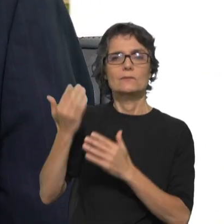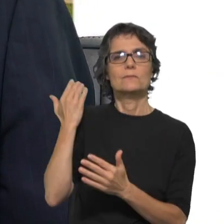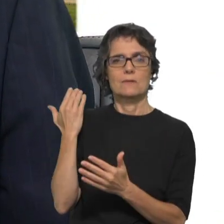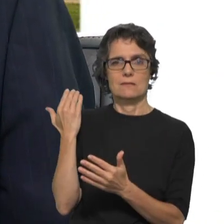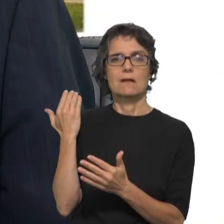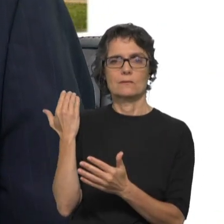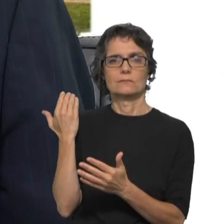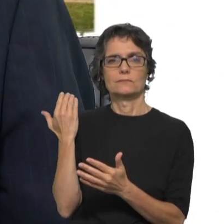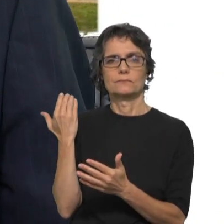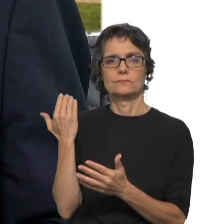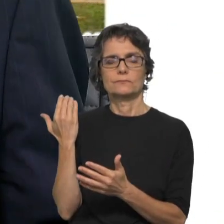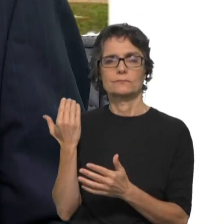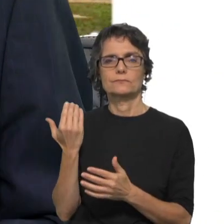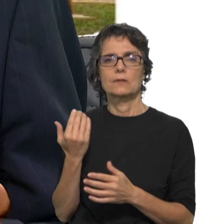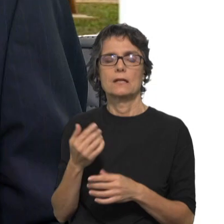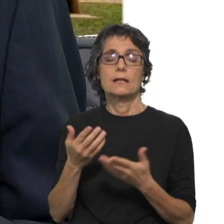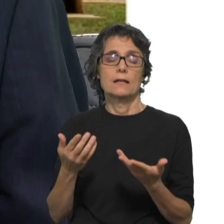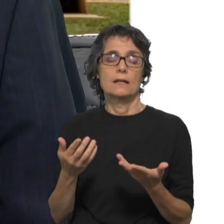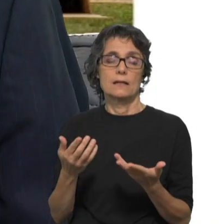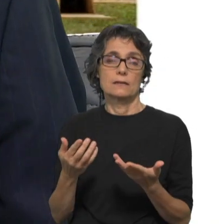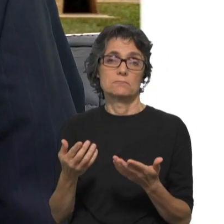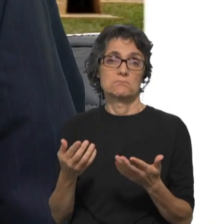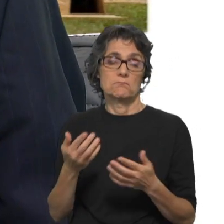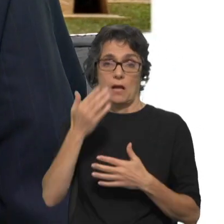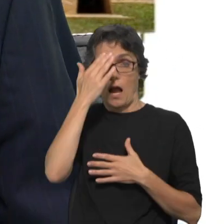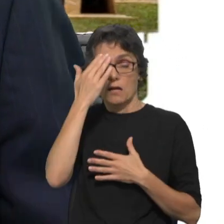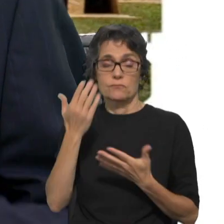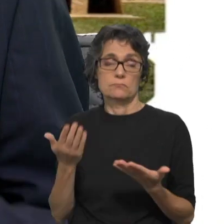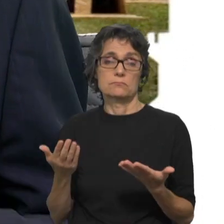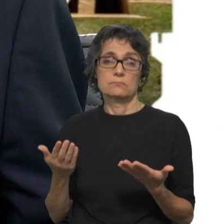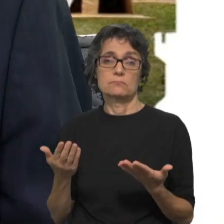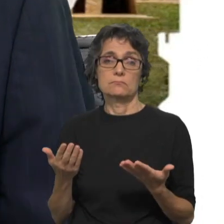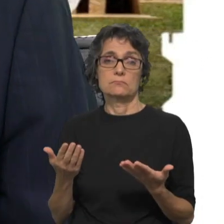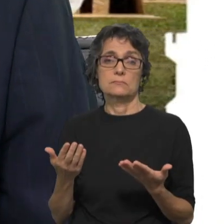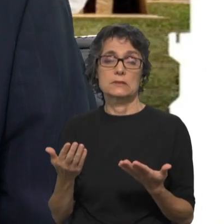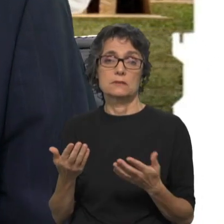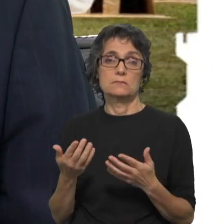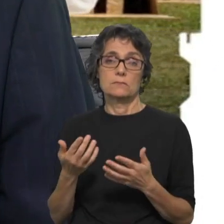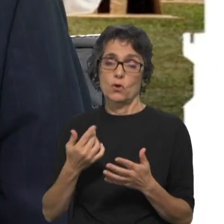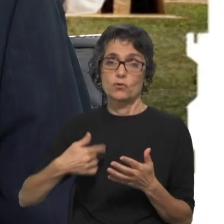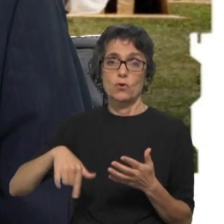contexto. De resto, penso que, de facto, quer dizer, embora estejamos muito